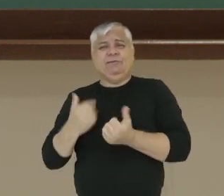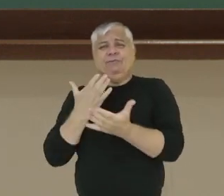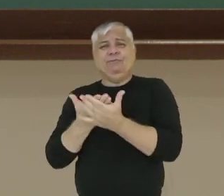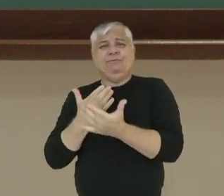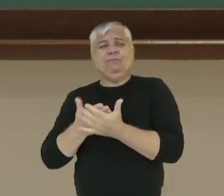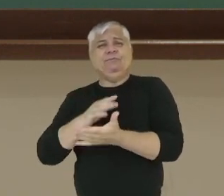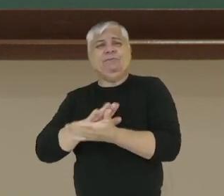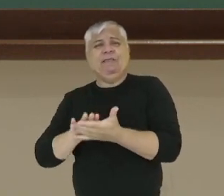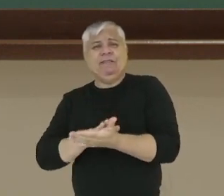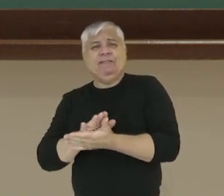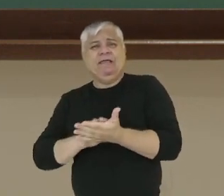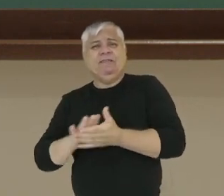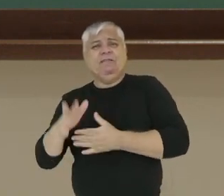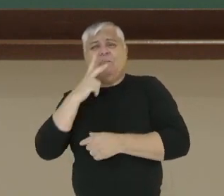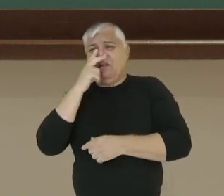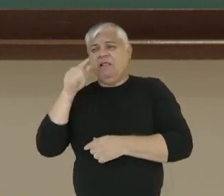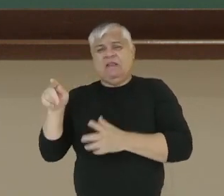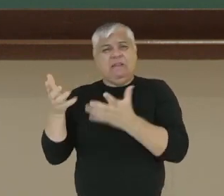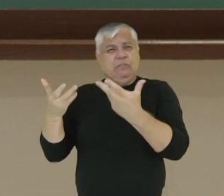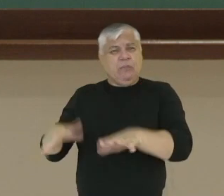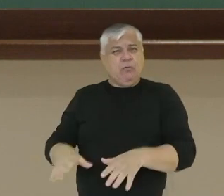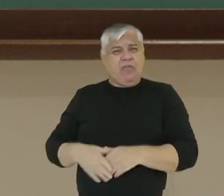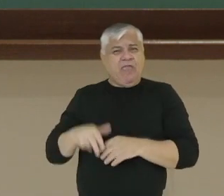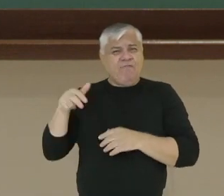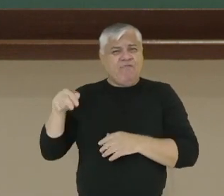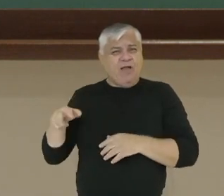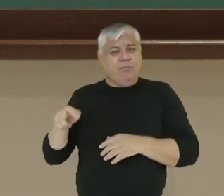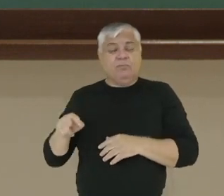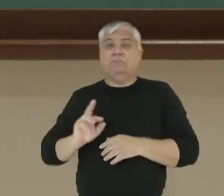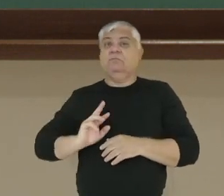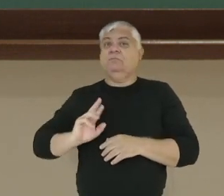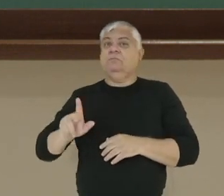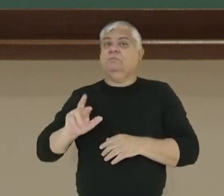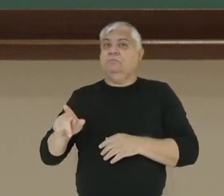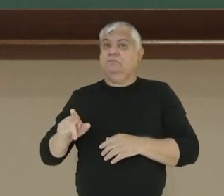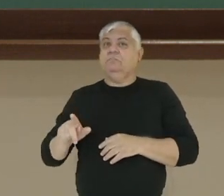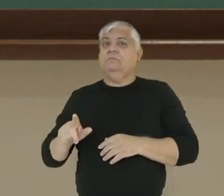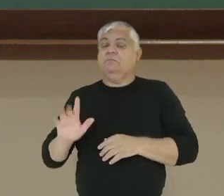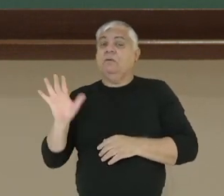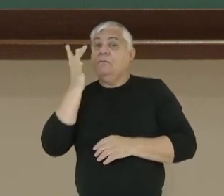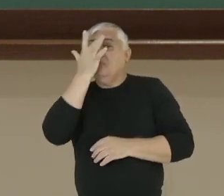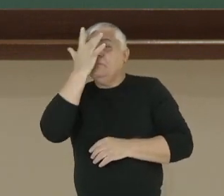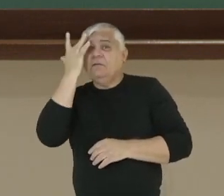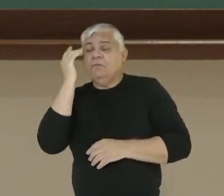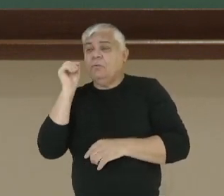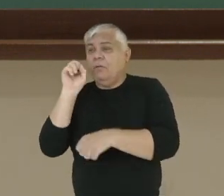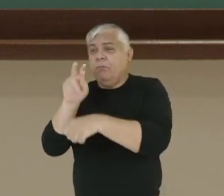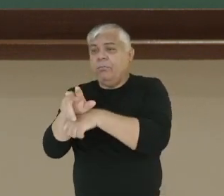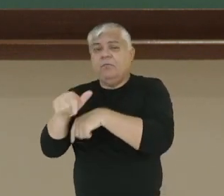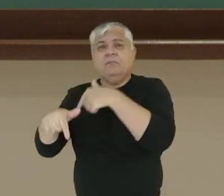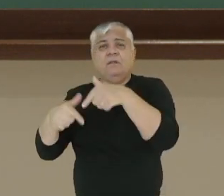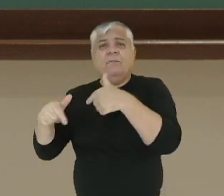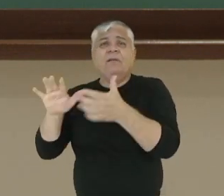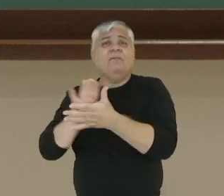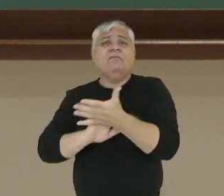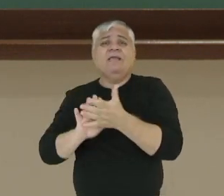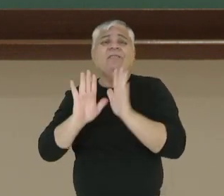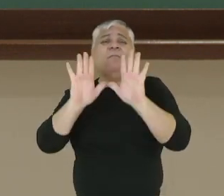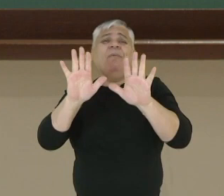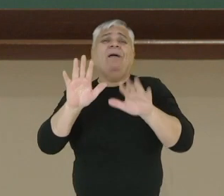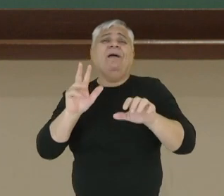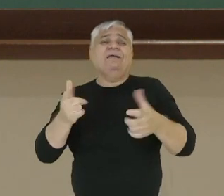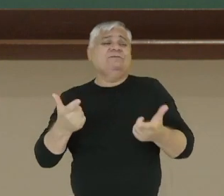se eles não quisessem trabalhar e estudar. São pessoas que não têm emprego, mas também não buscam